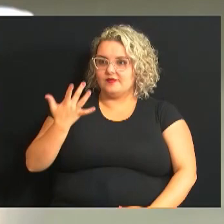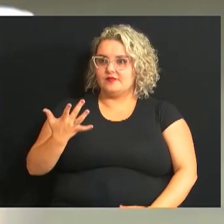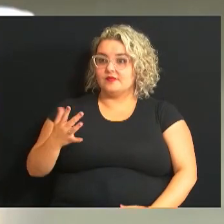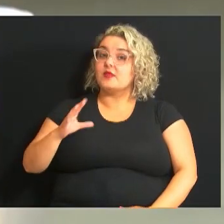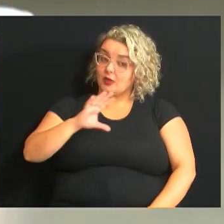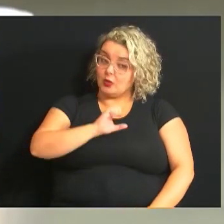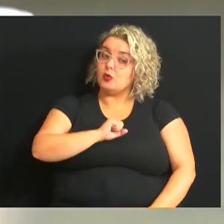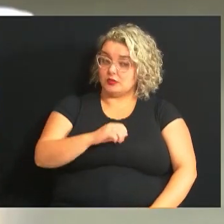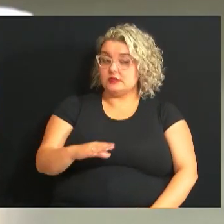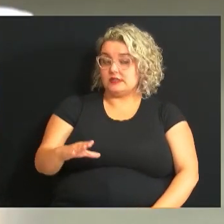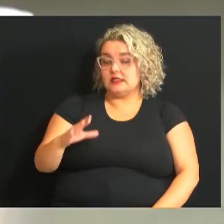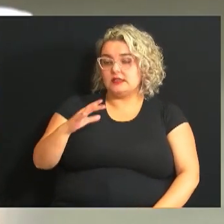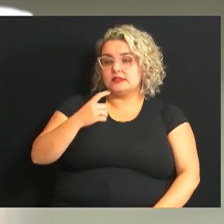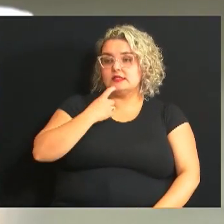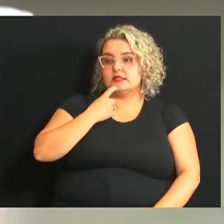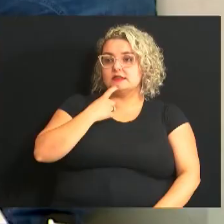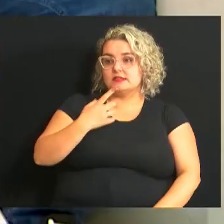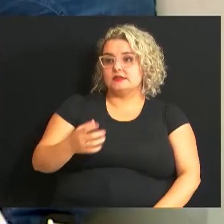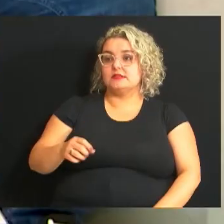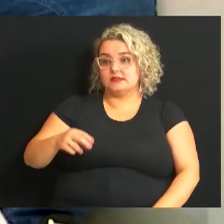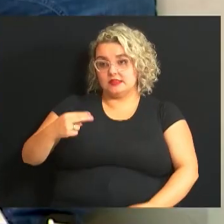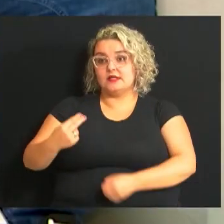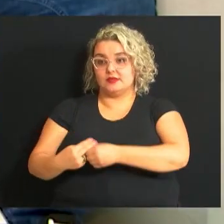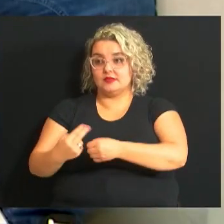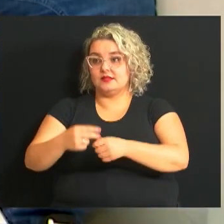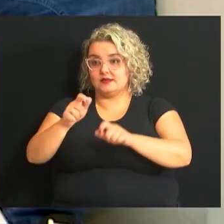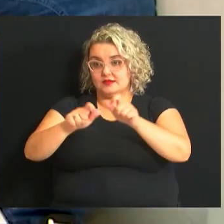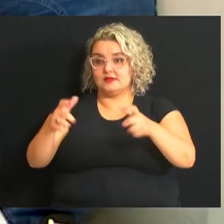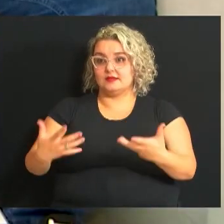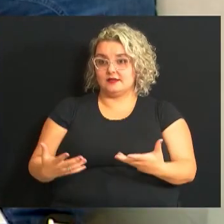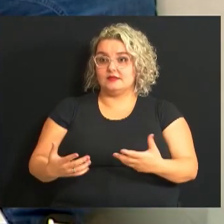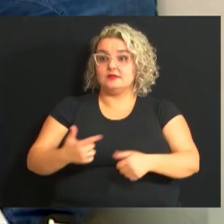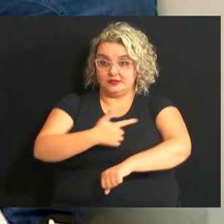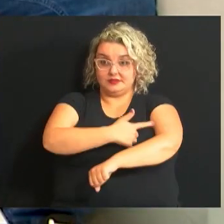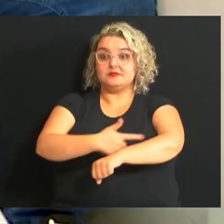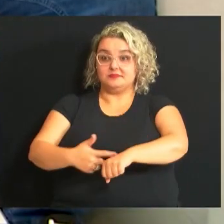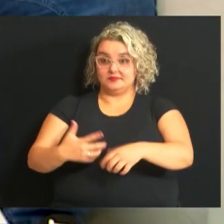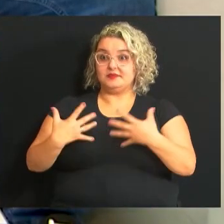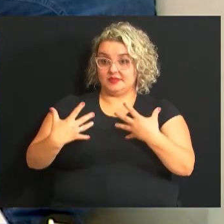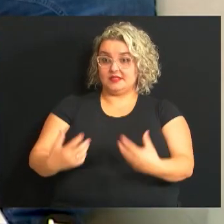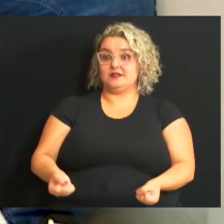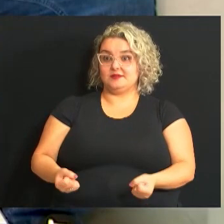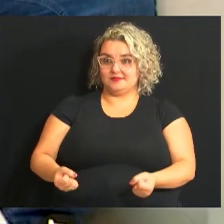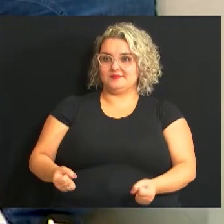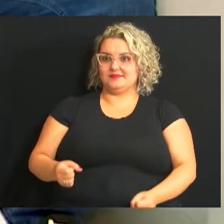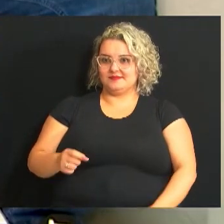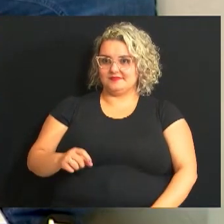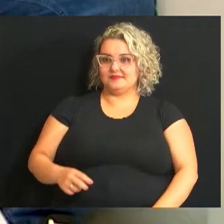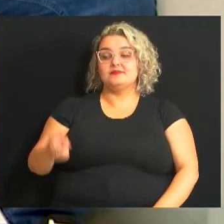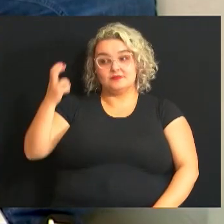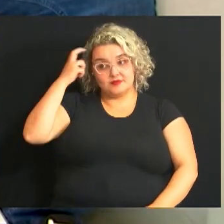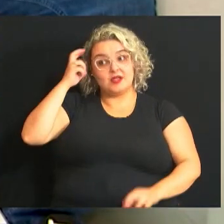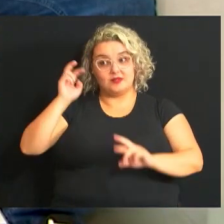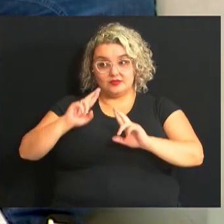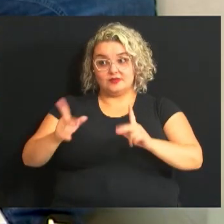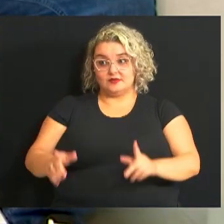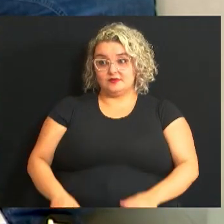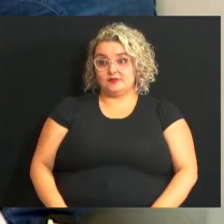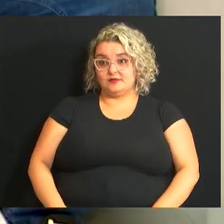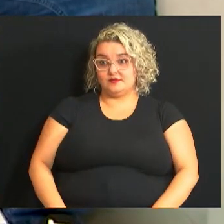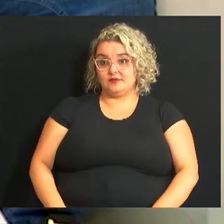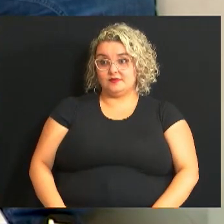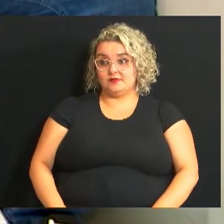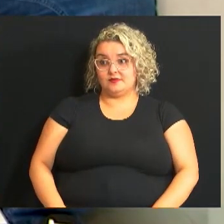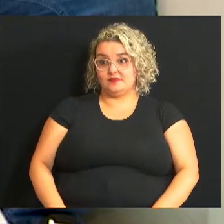cidade, da Unicamp, das pessoas aqui são bem educadas, então é isso, uma cultura diferente. Você está